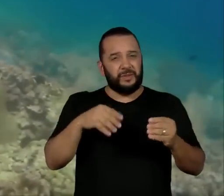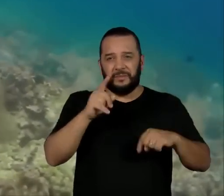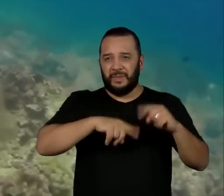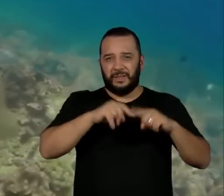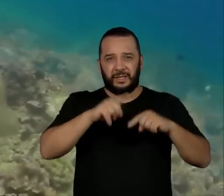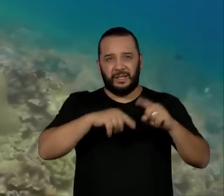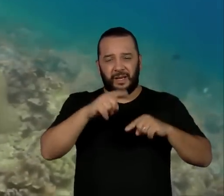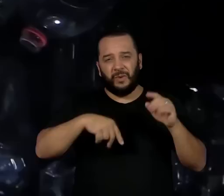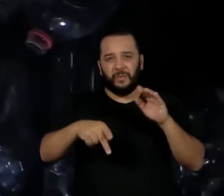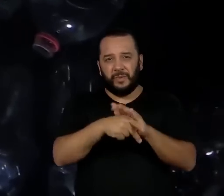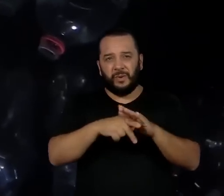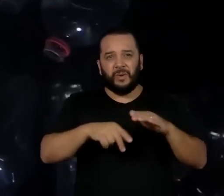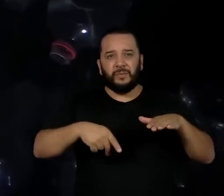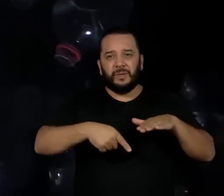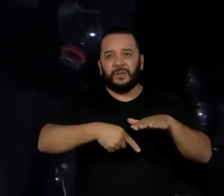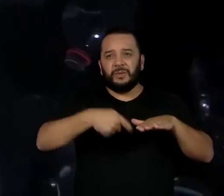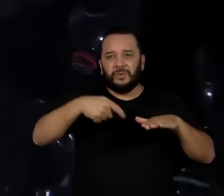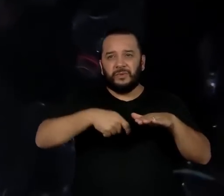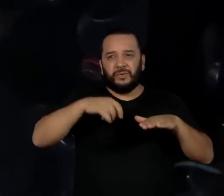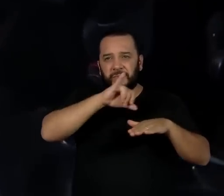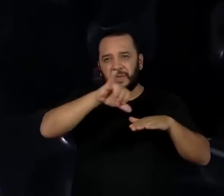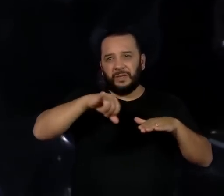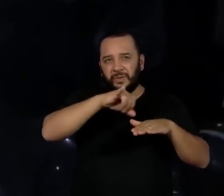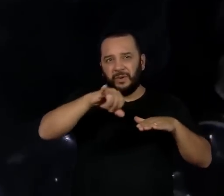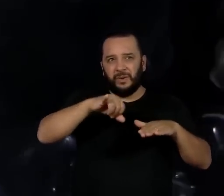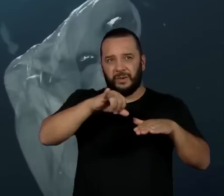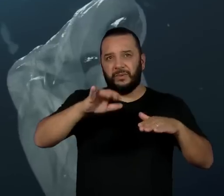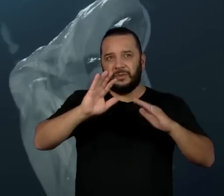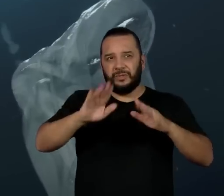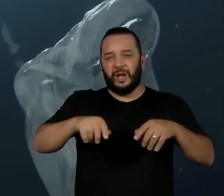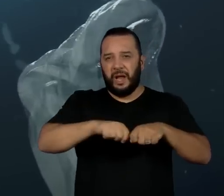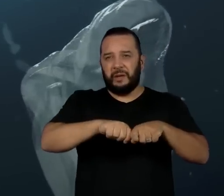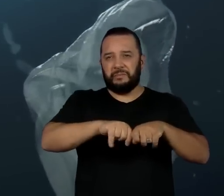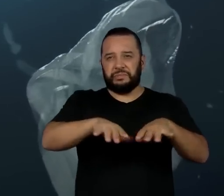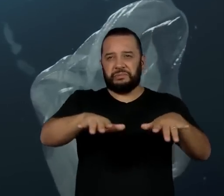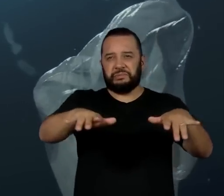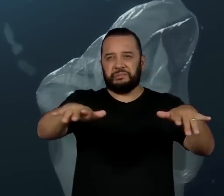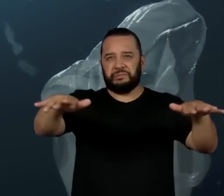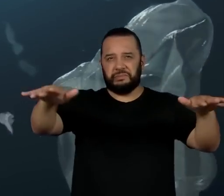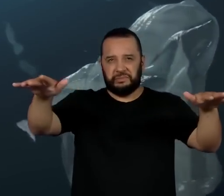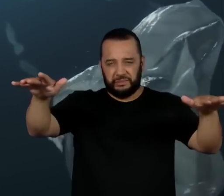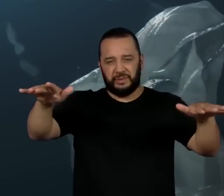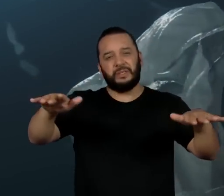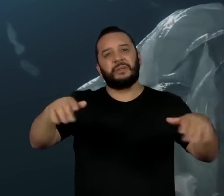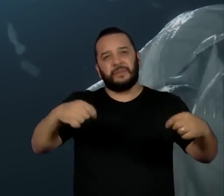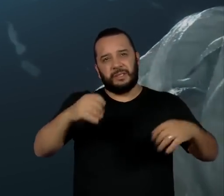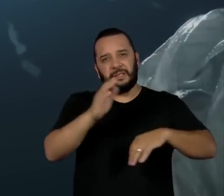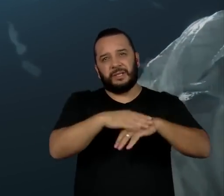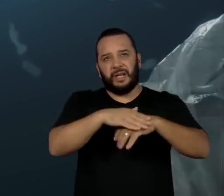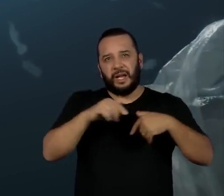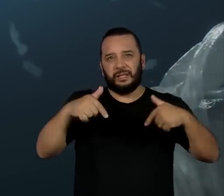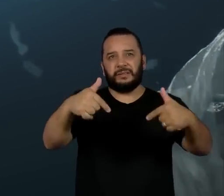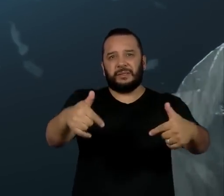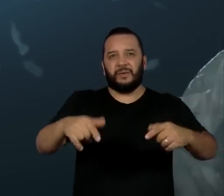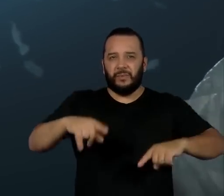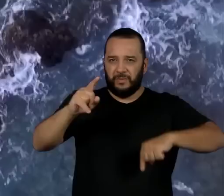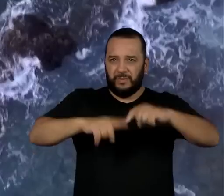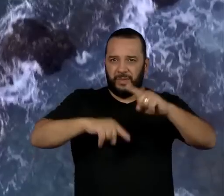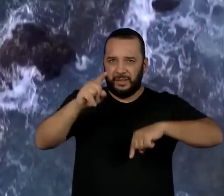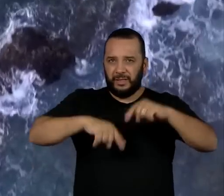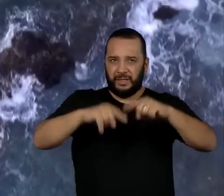derivado do petróleo, ajuda na disseminação do uso e que é preciso reforçar as ações para que o material